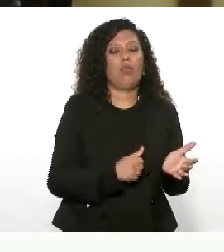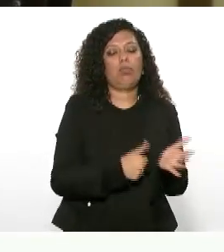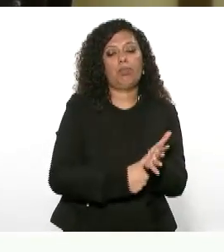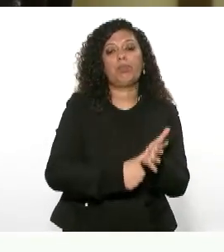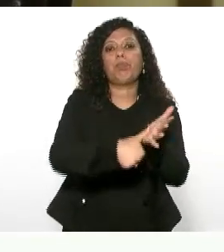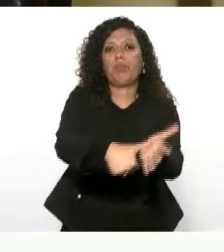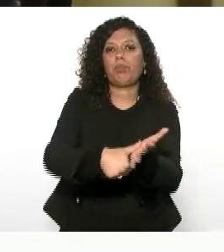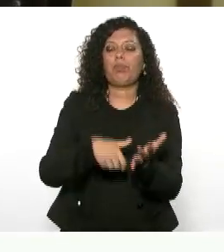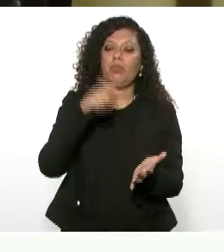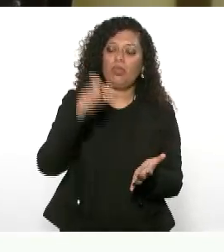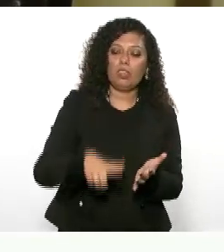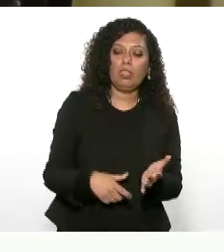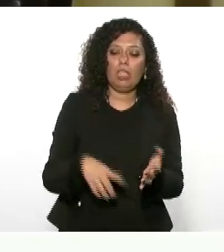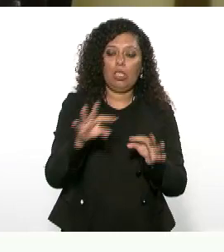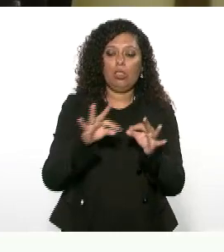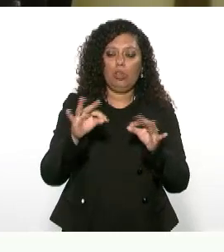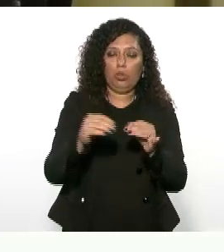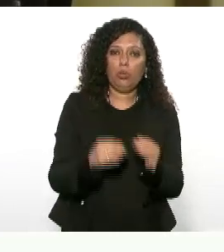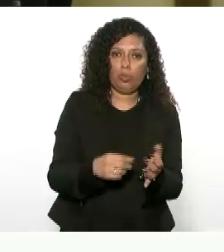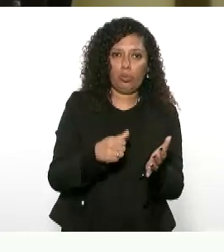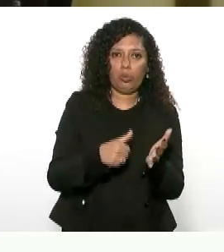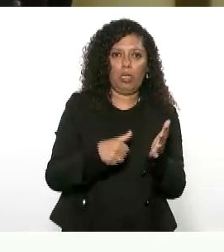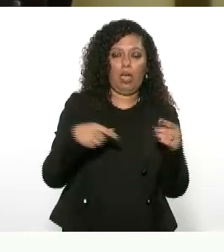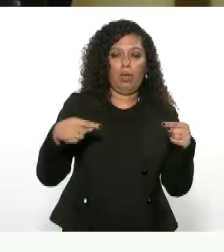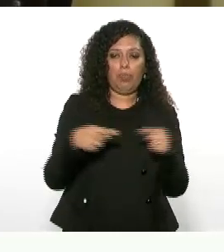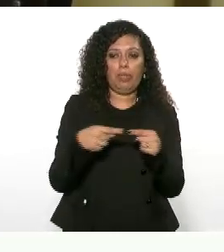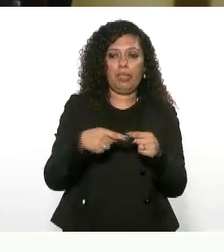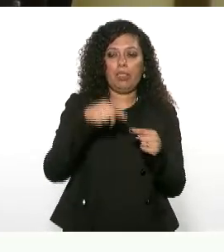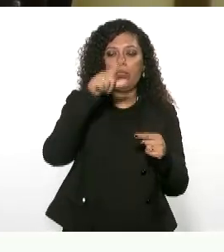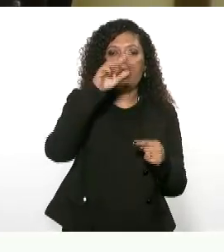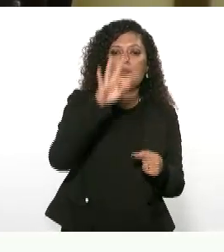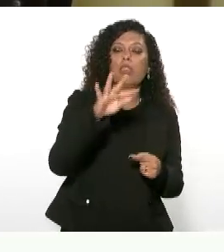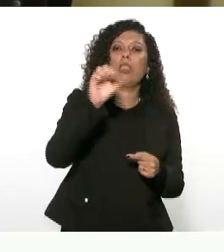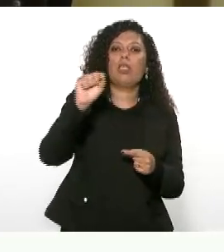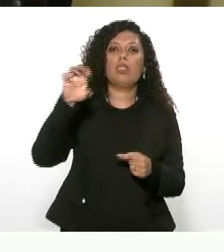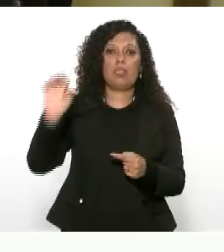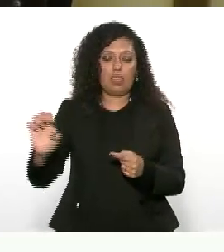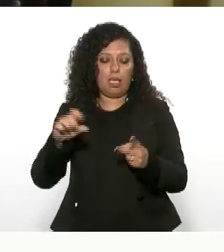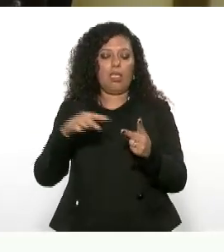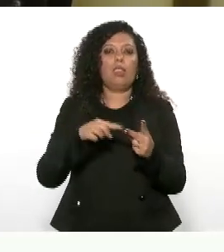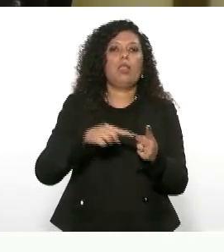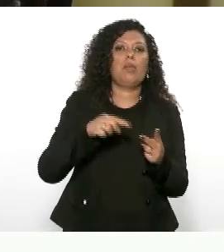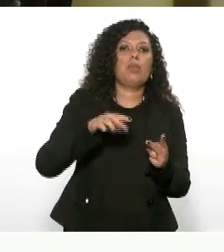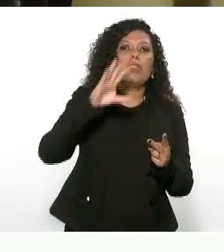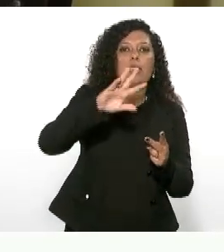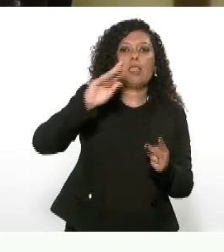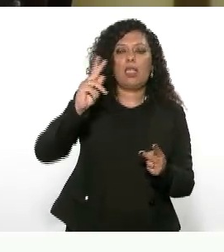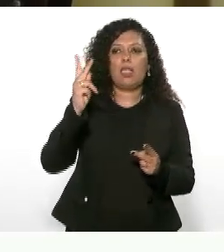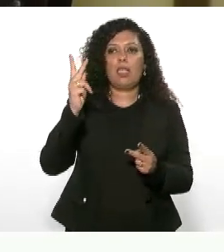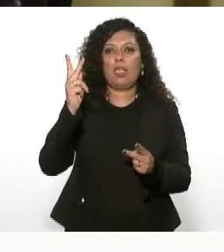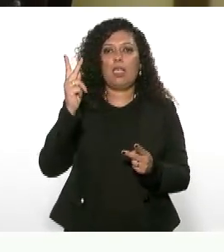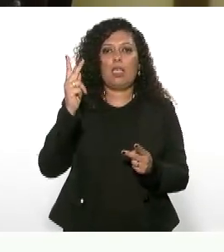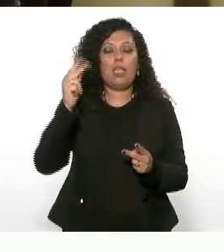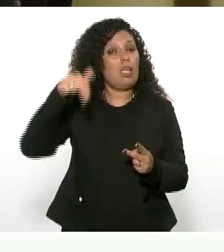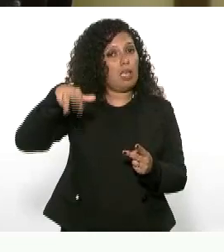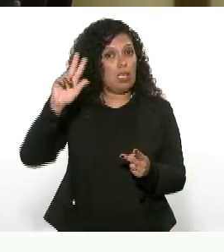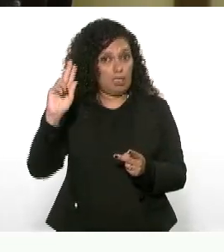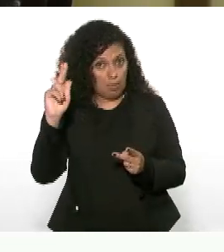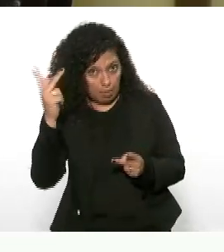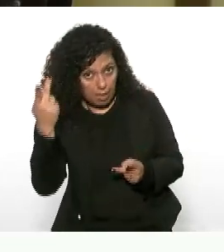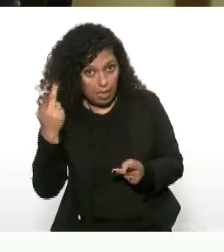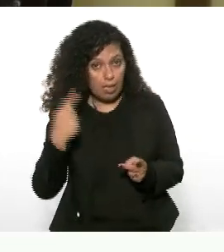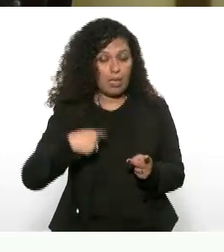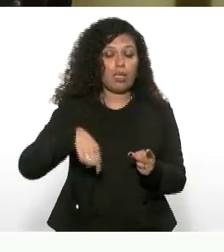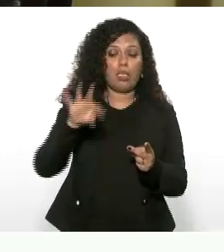né? Que são os dados eleitorais. E eu acho que a carteira nacional de habilitação, eu acho que também vai ser nacional,